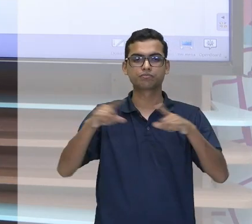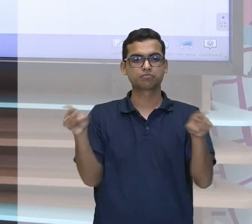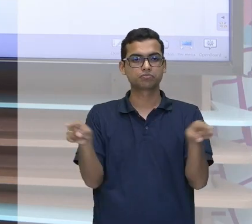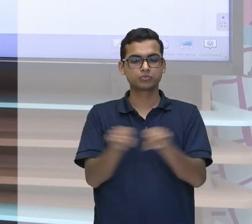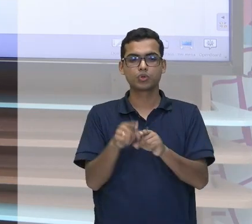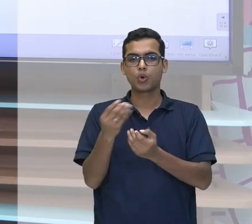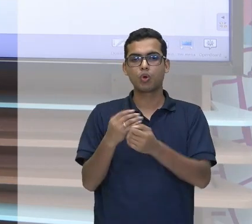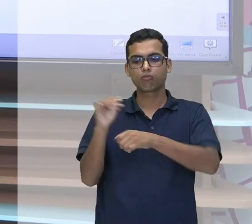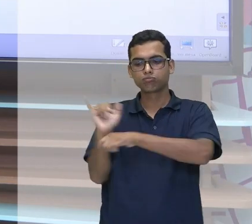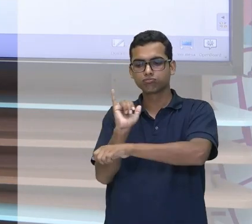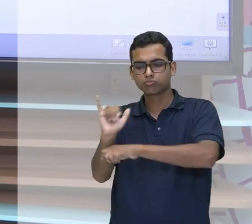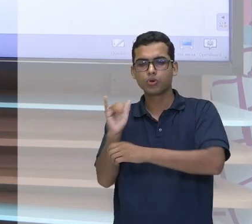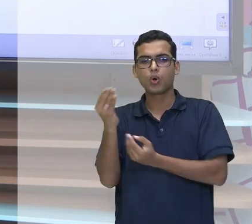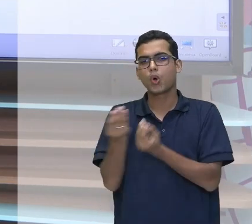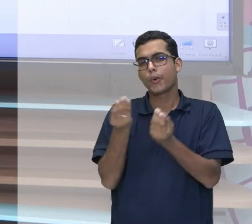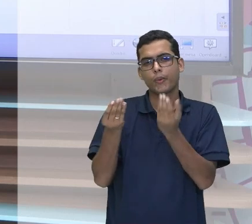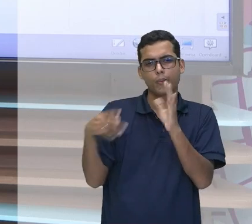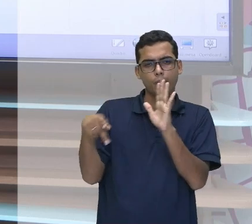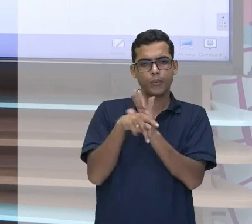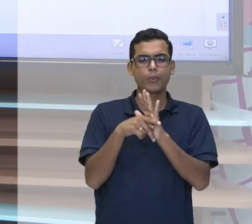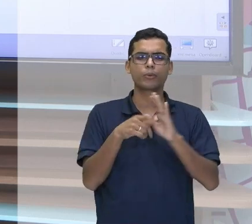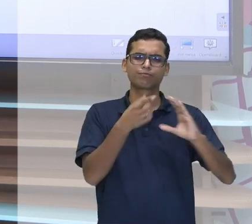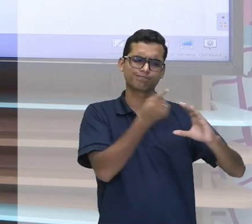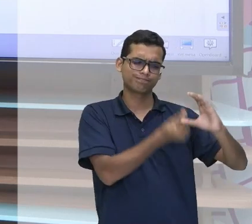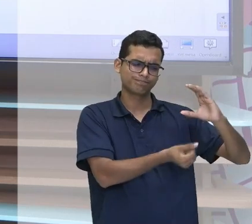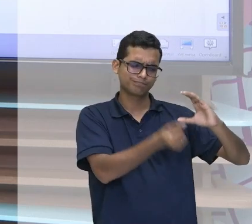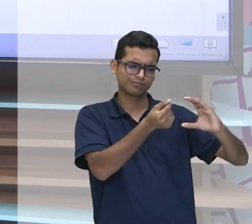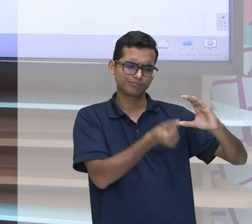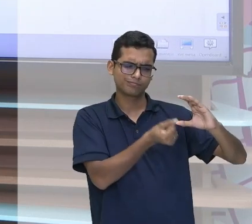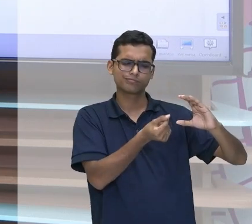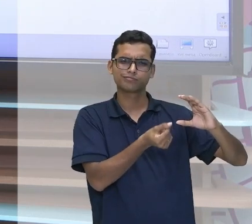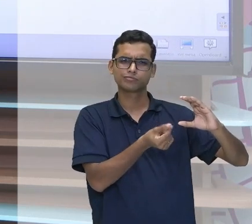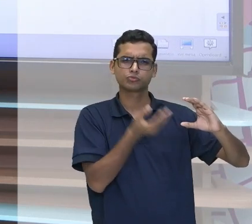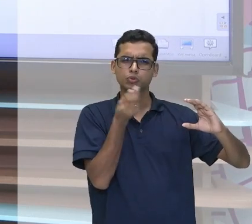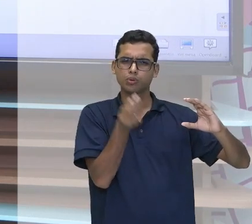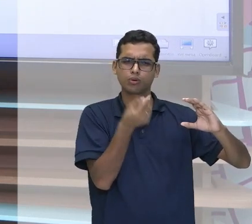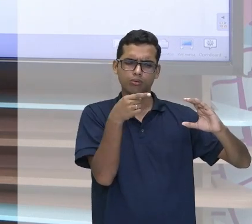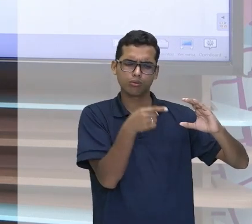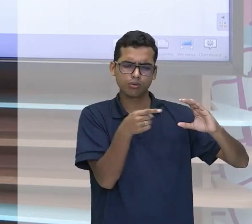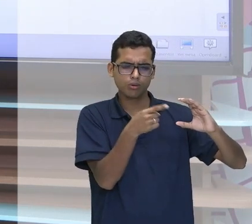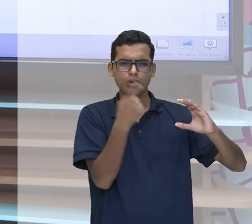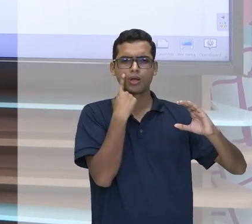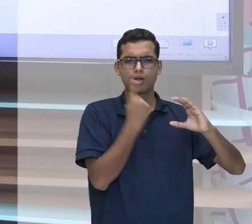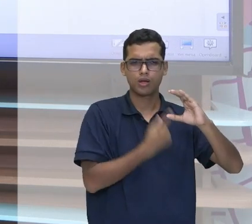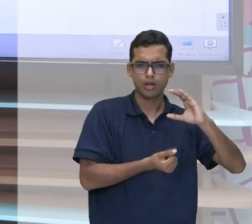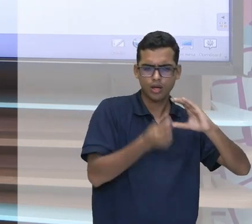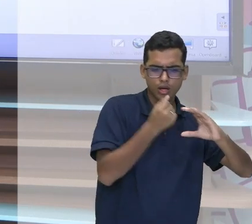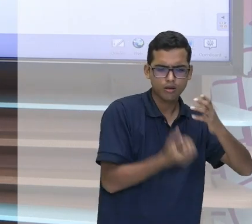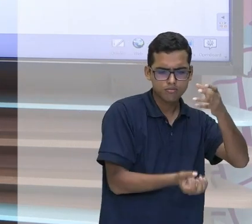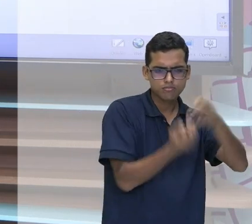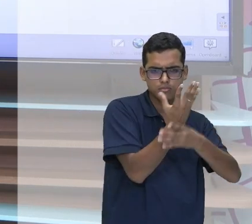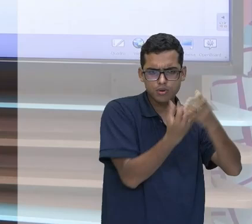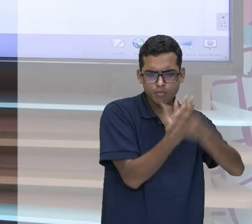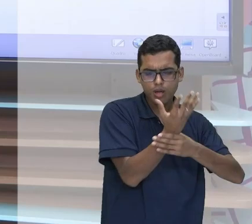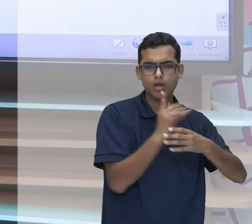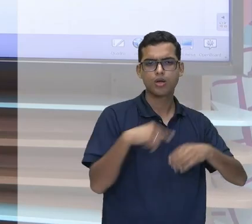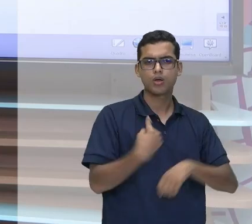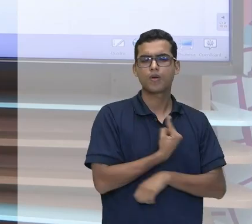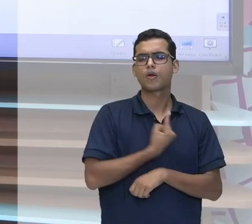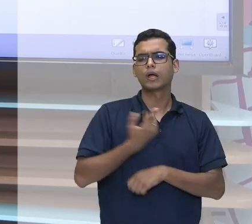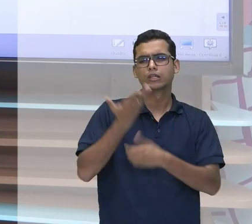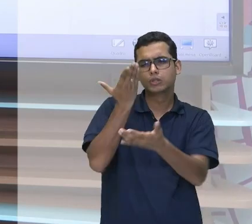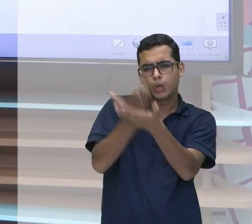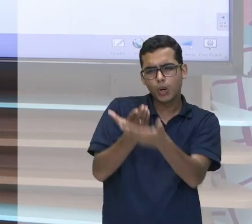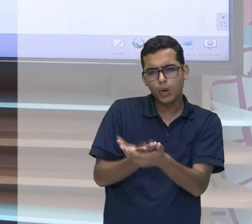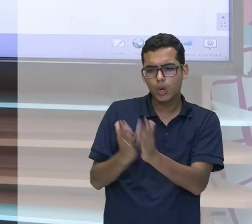capitalista. E vocês sempre perguntam, né, o que é esse modo de produção capitalista que a gente tanto fala durante as nossas